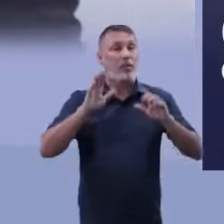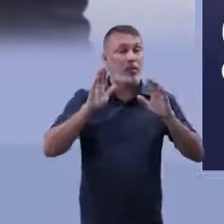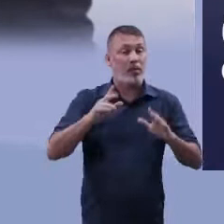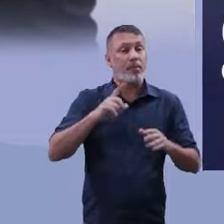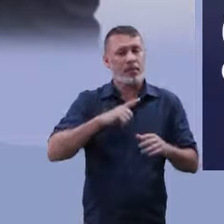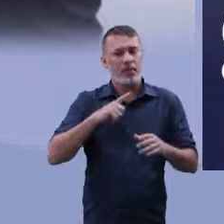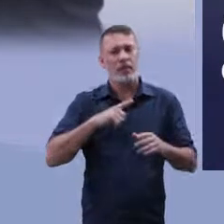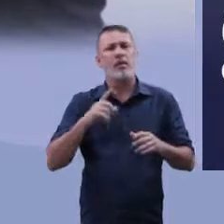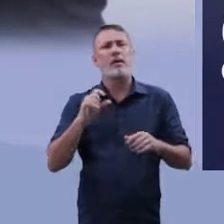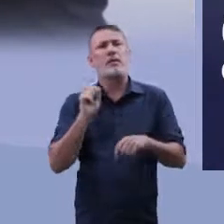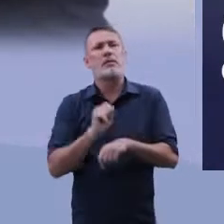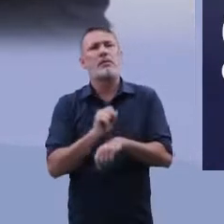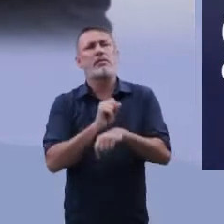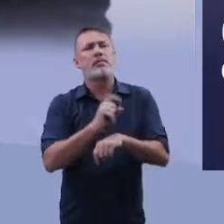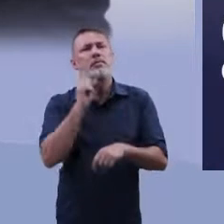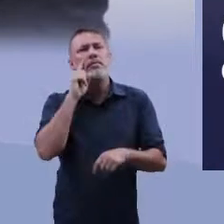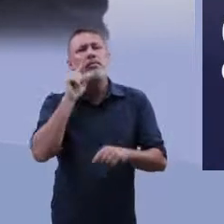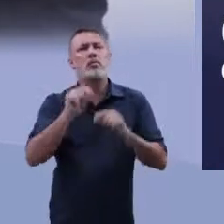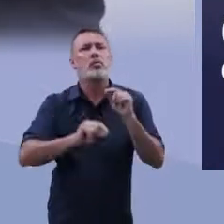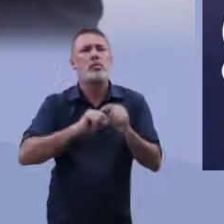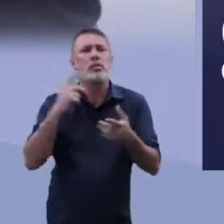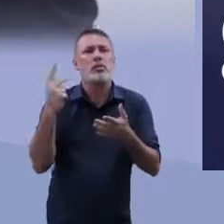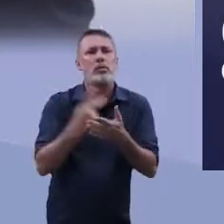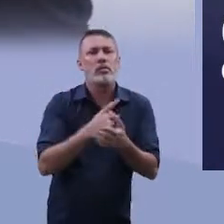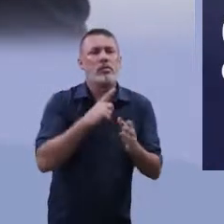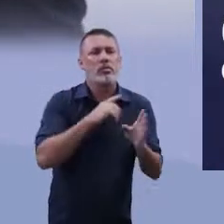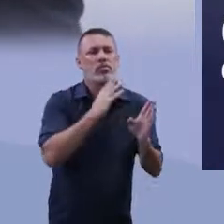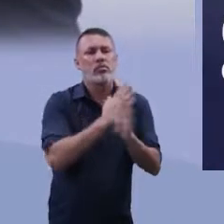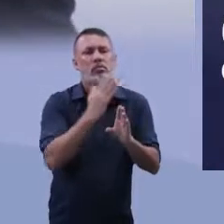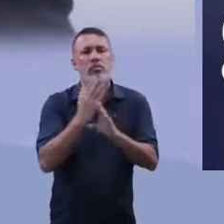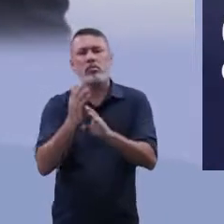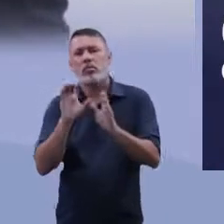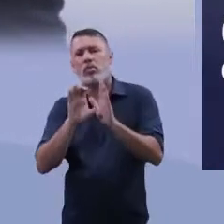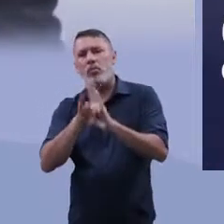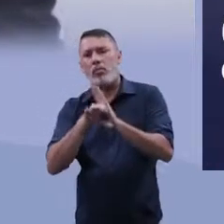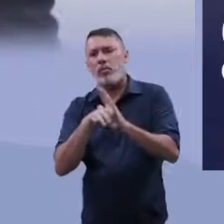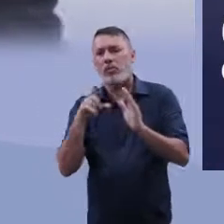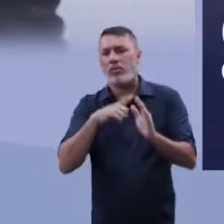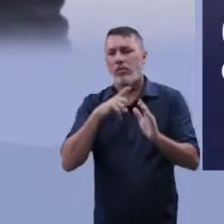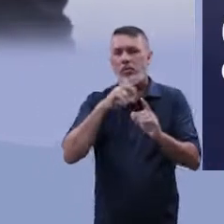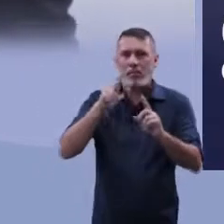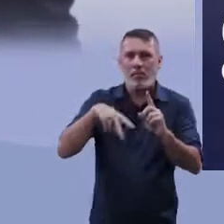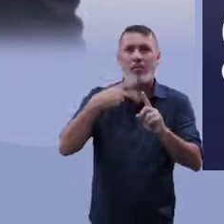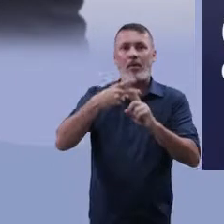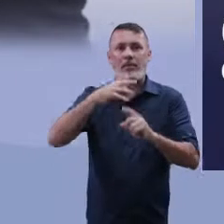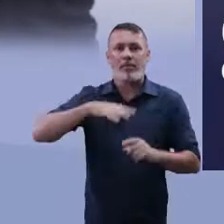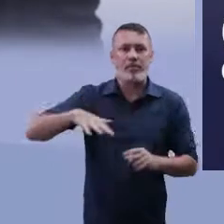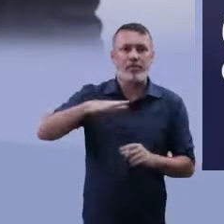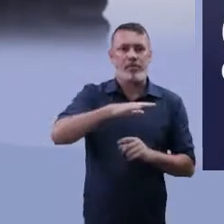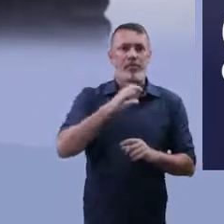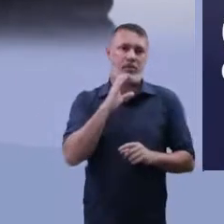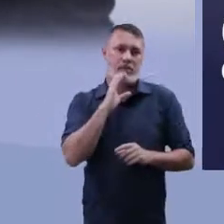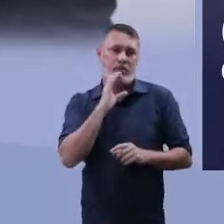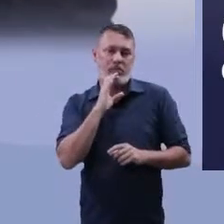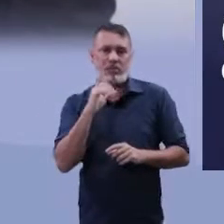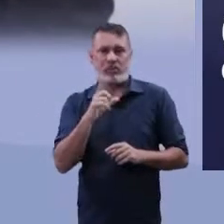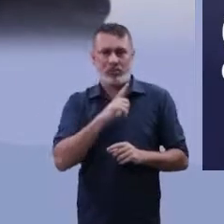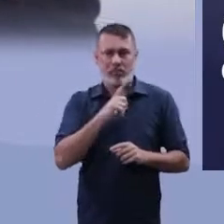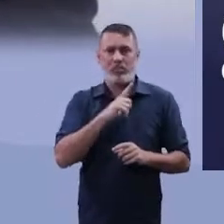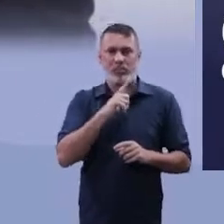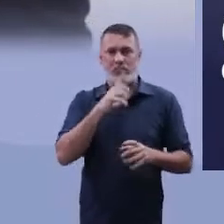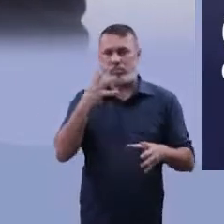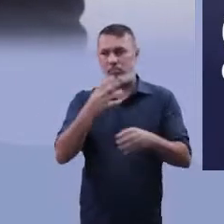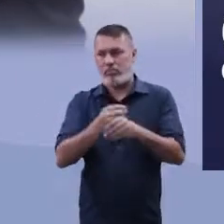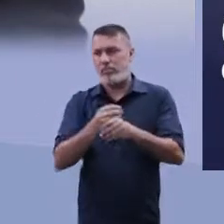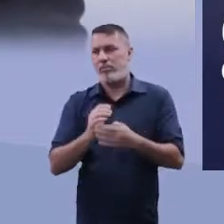Porém, todas as tentativas para descobrir, mediante conceitos, algo que ampliasse nosso conhecimento, malogravam-se